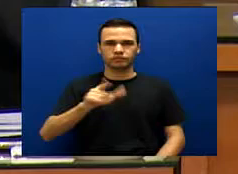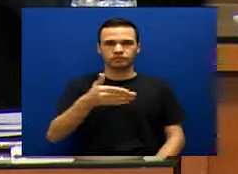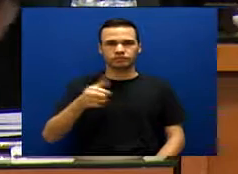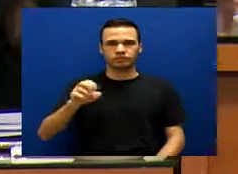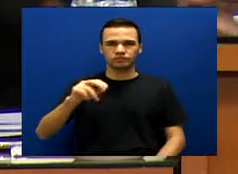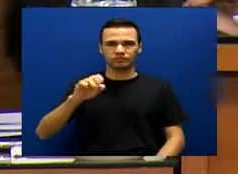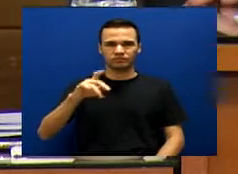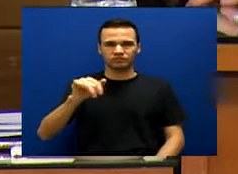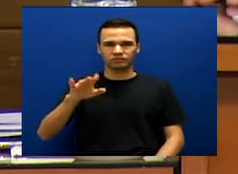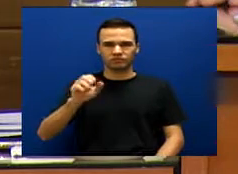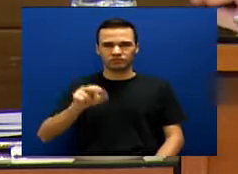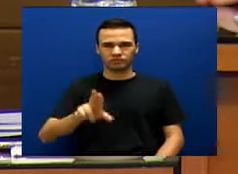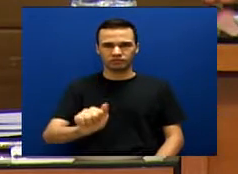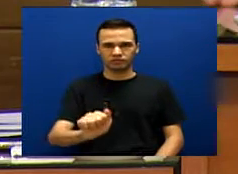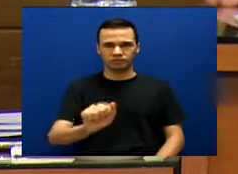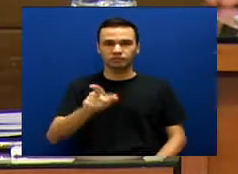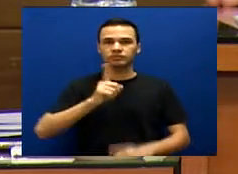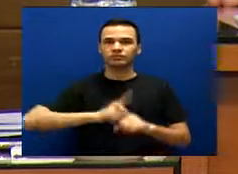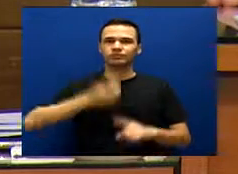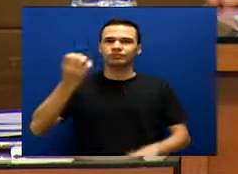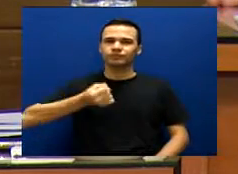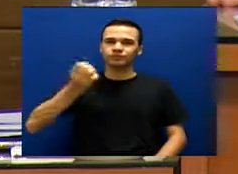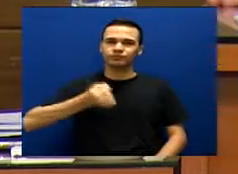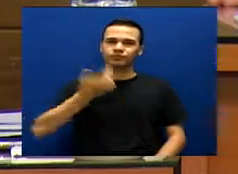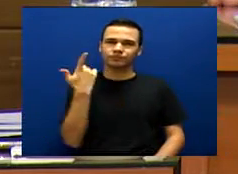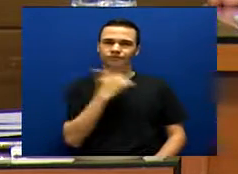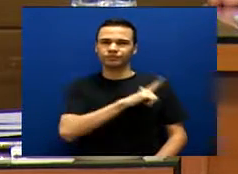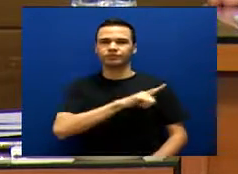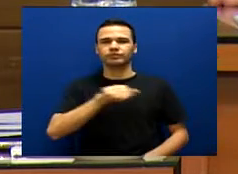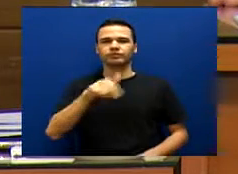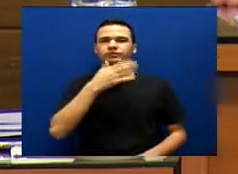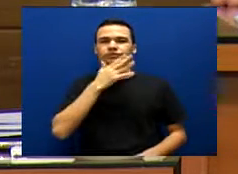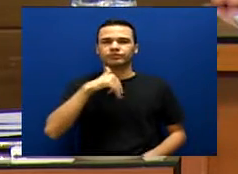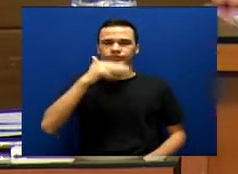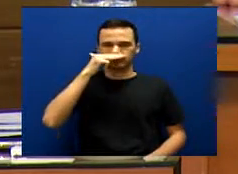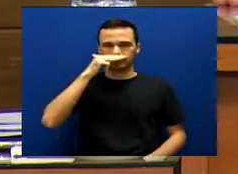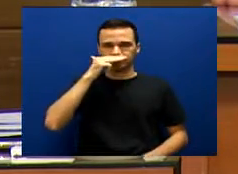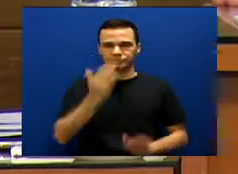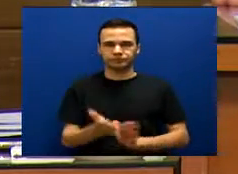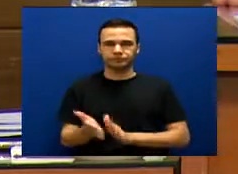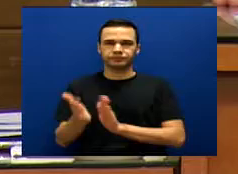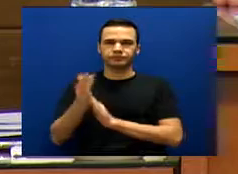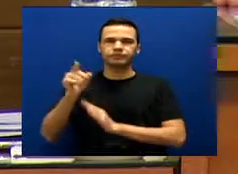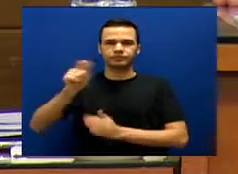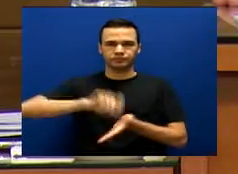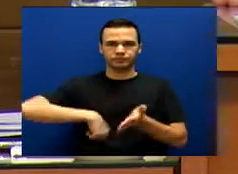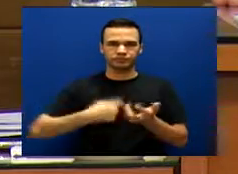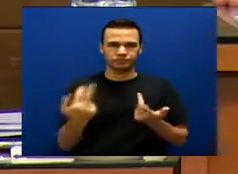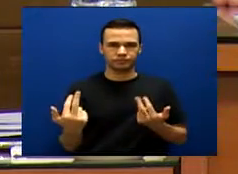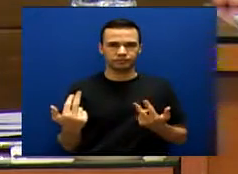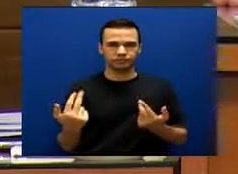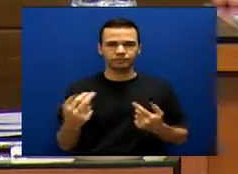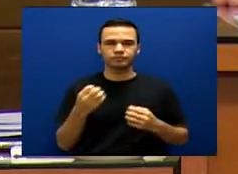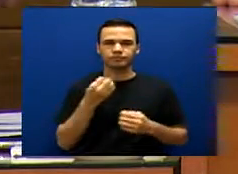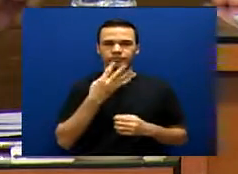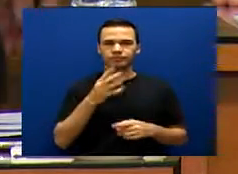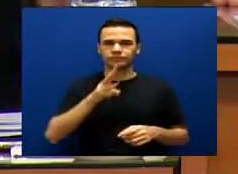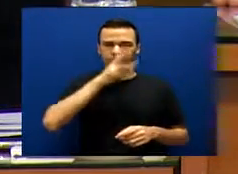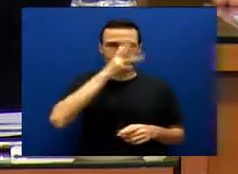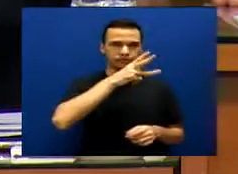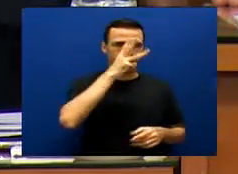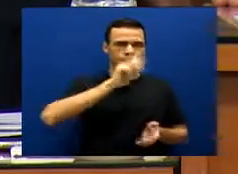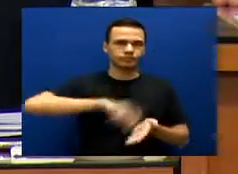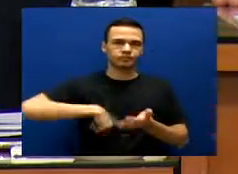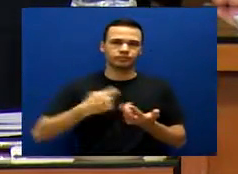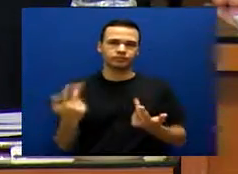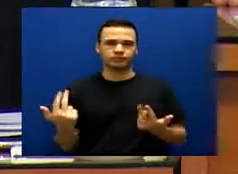Curuquawa, pela merecida aposentadoria. Votos, vereador Francisco Martinez. O senhor vai assinar também? Vereador Vanderlei pedindo para